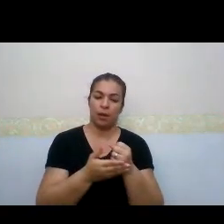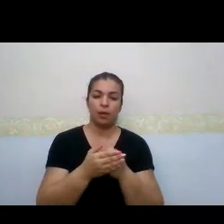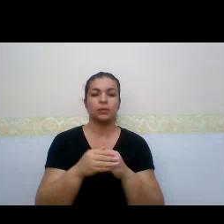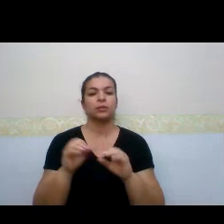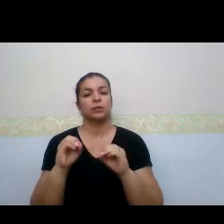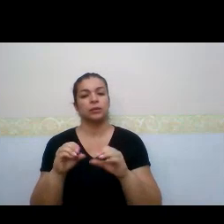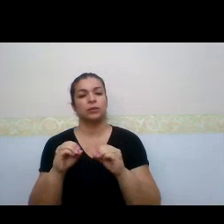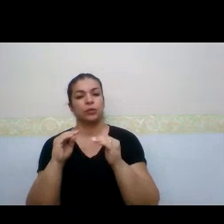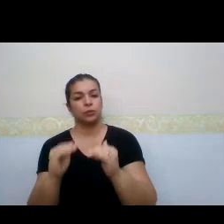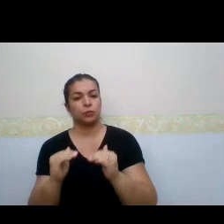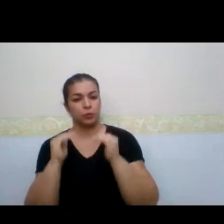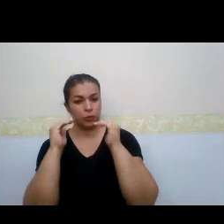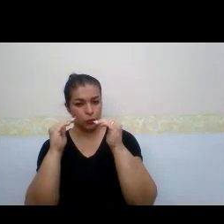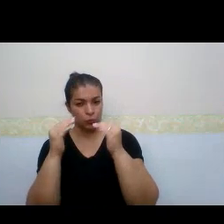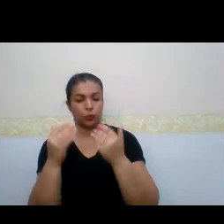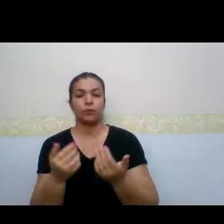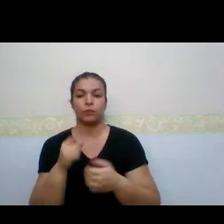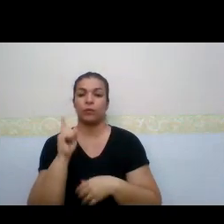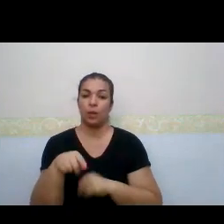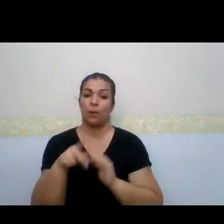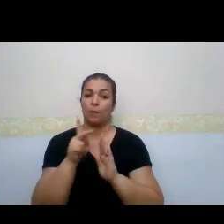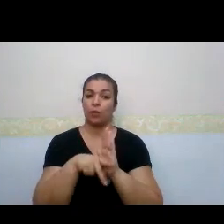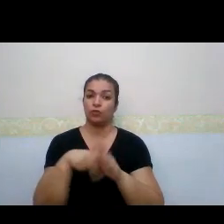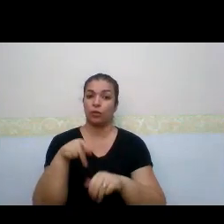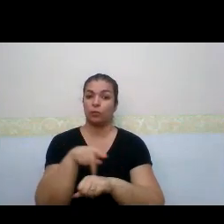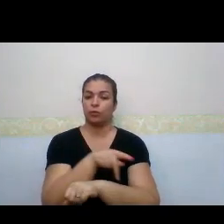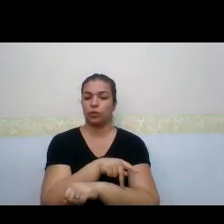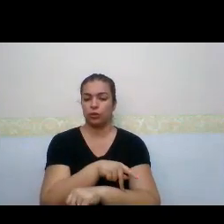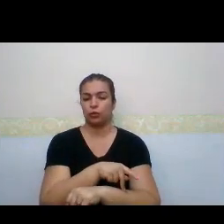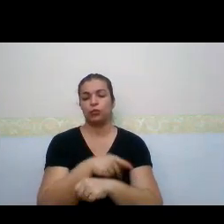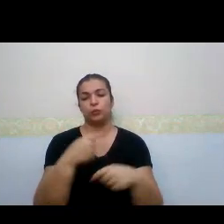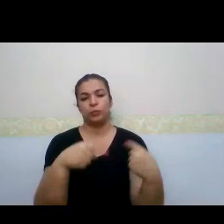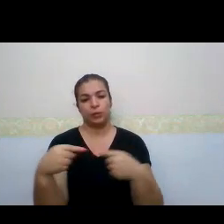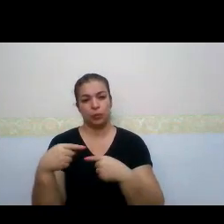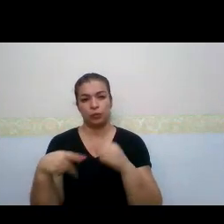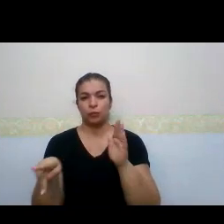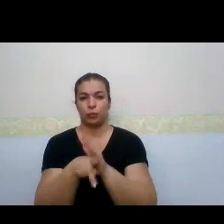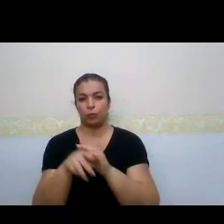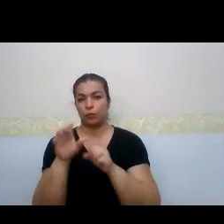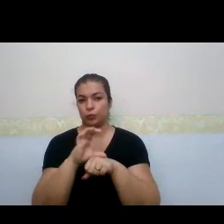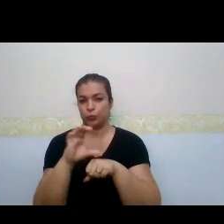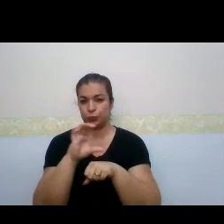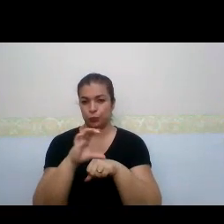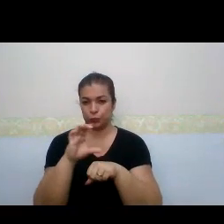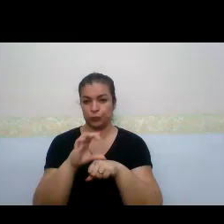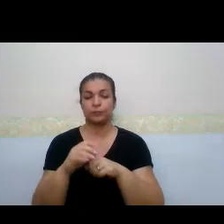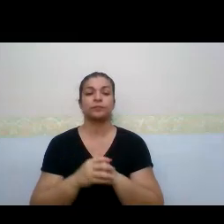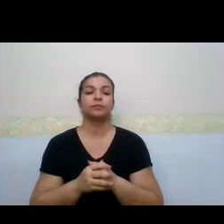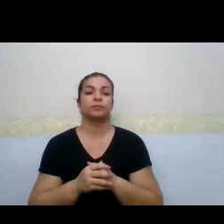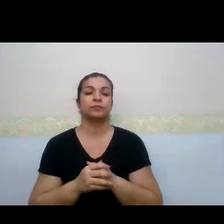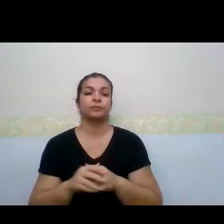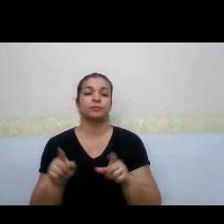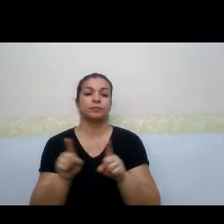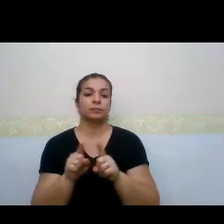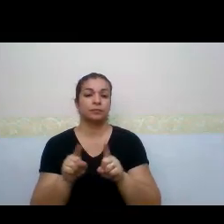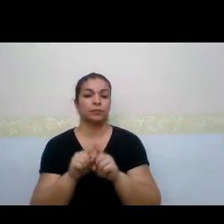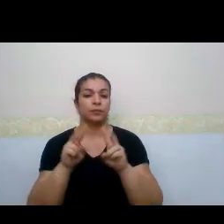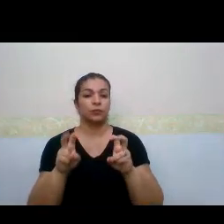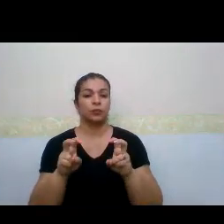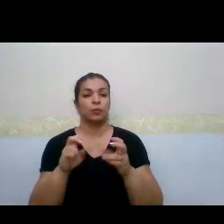superior, é o projeto político-pedagógico, o documento central dos cursos. Voltando ainda a falar da nossa atividade,